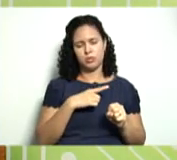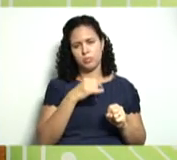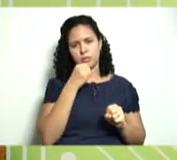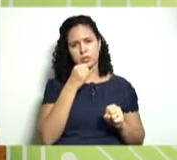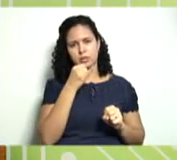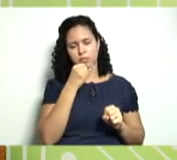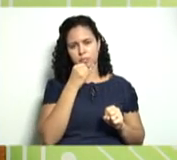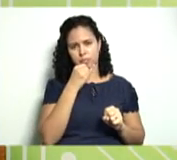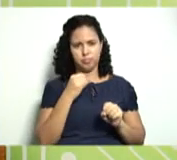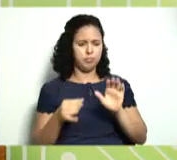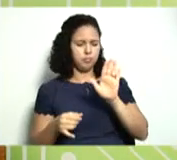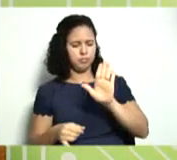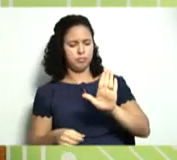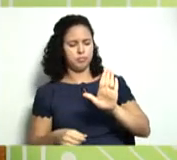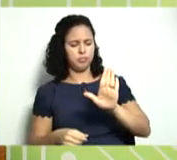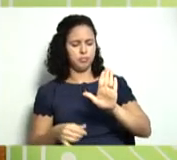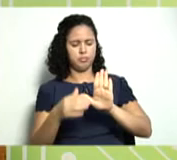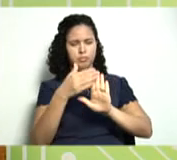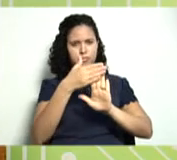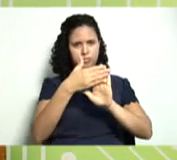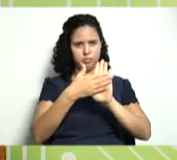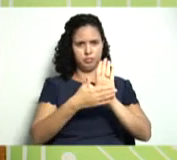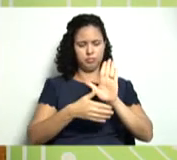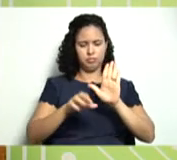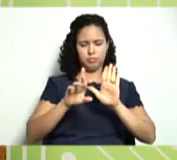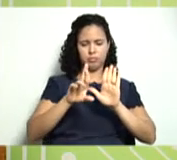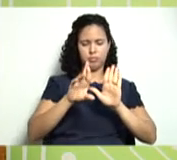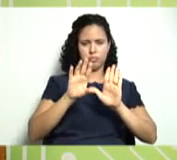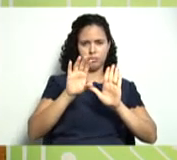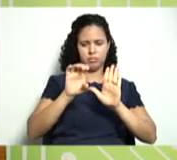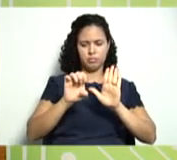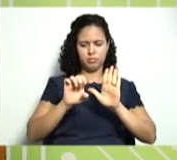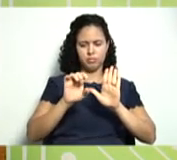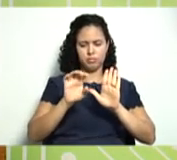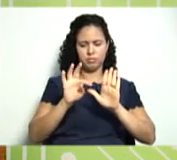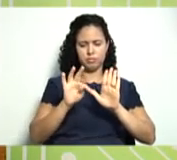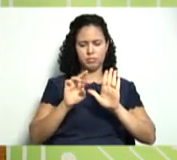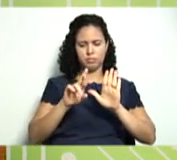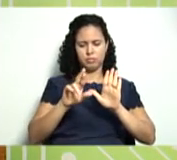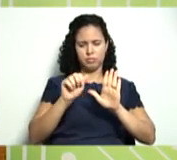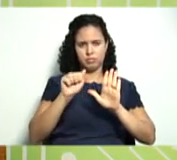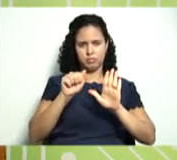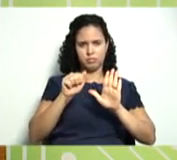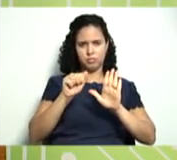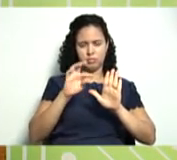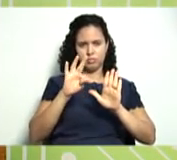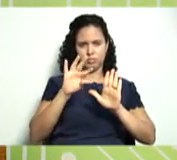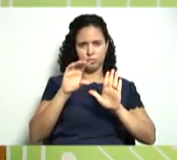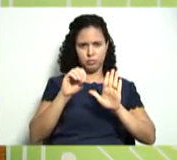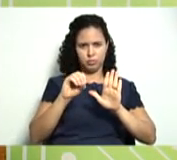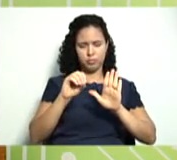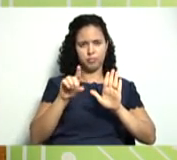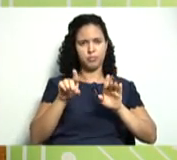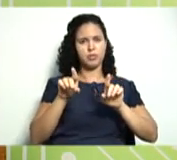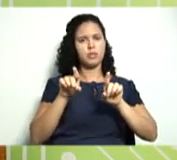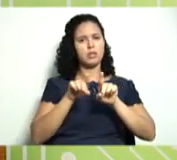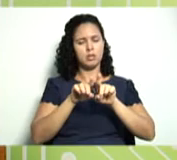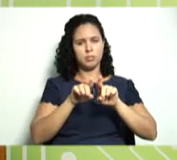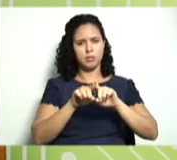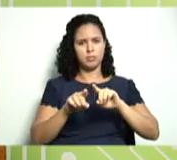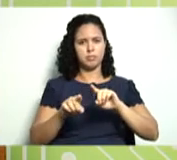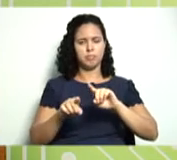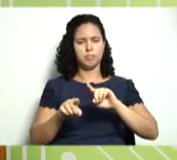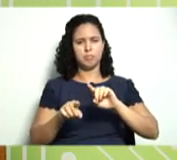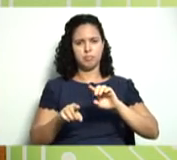que fica em pé que é o o o retrato e outro formato que é o paisagem só que quando a gente mostra esse tipo de configuração